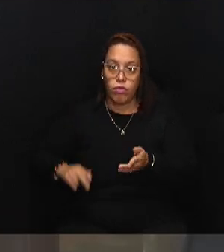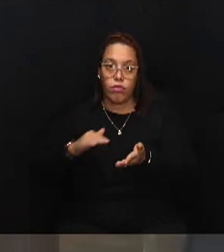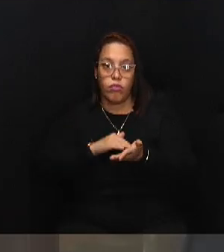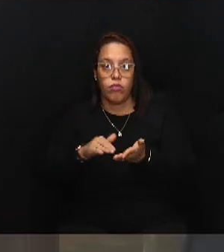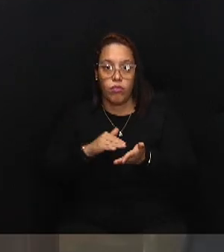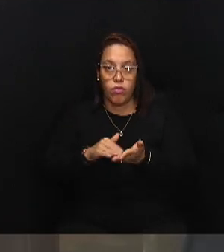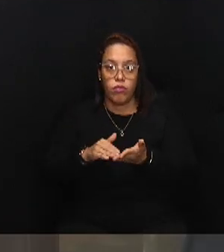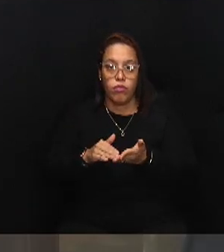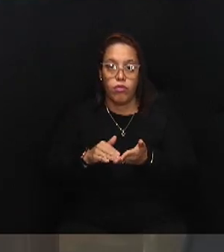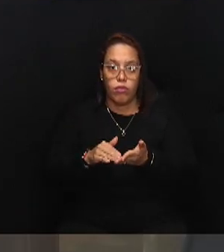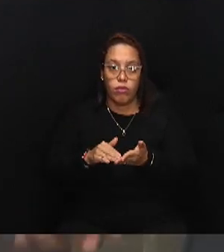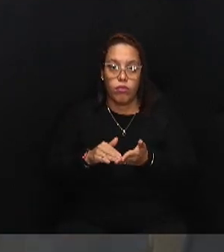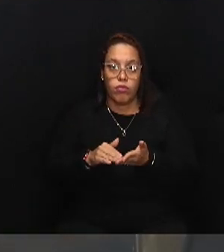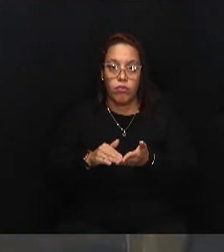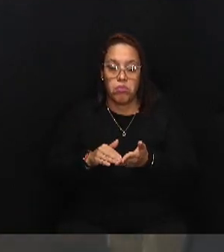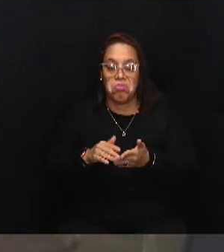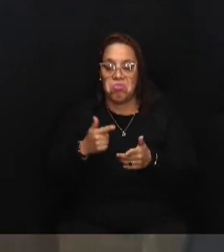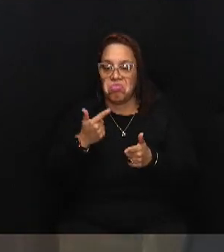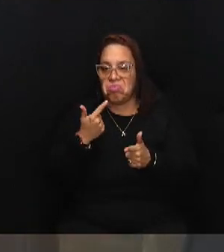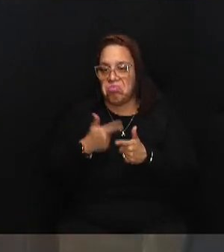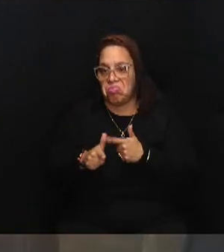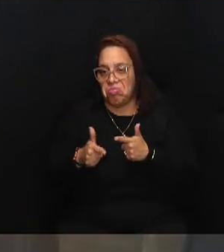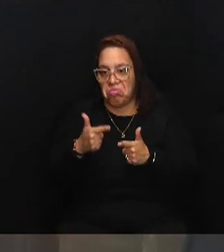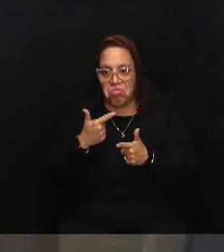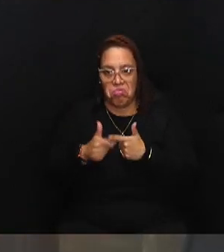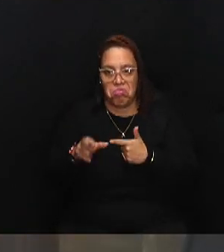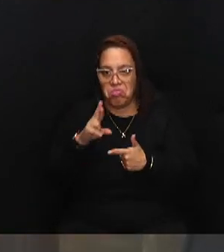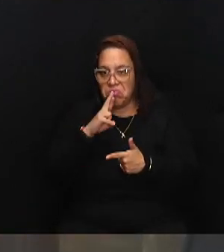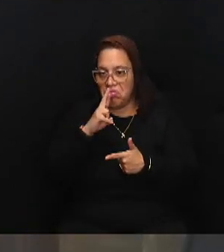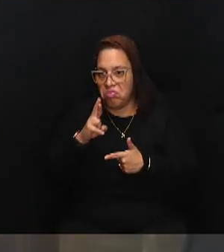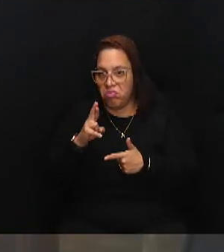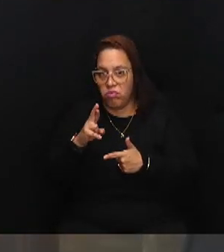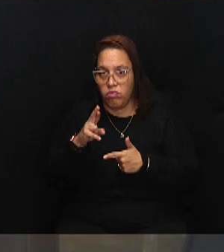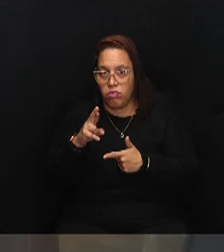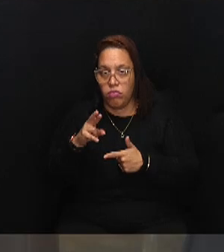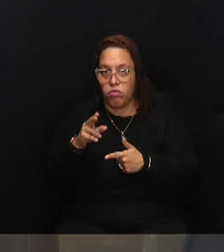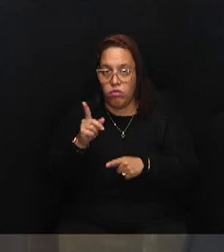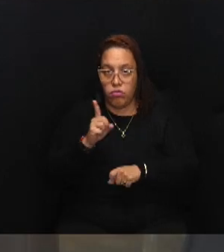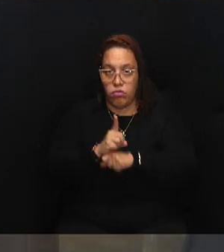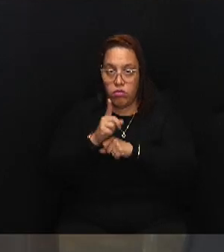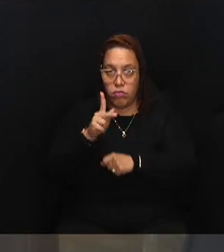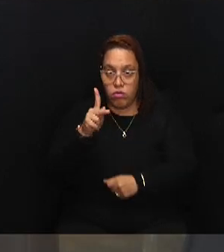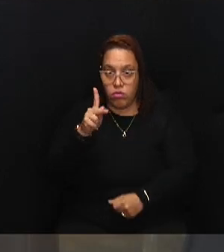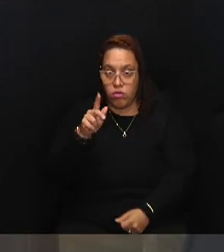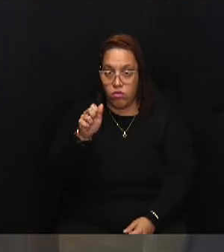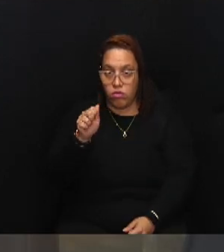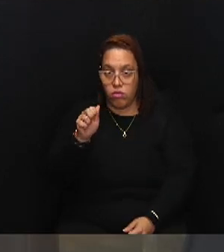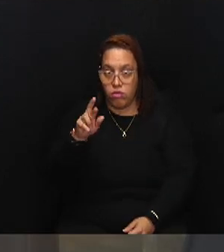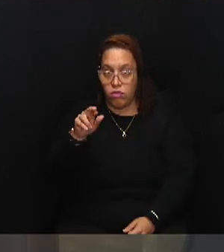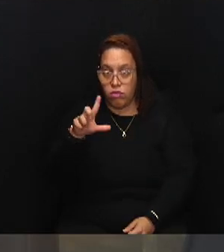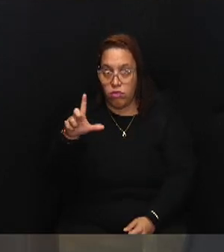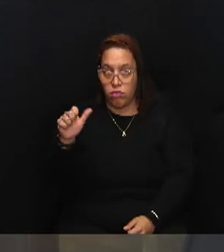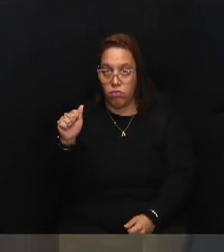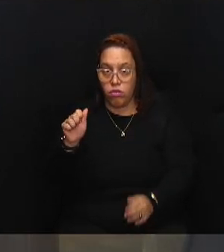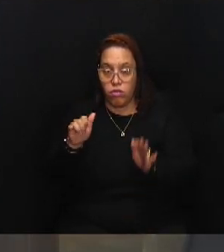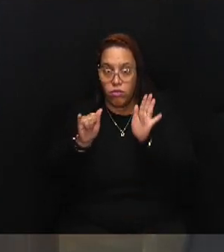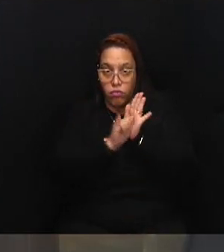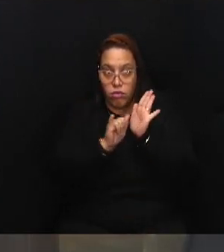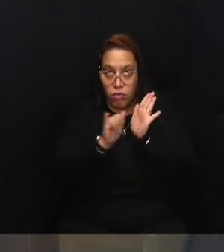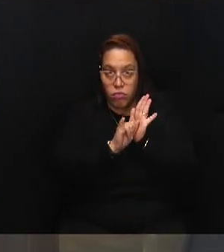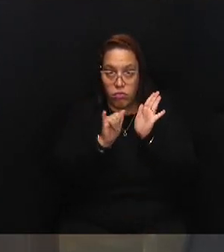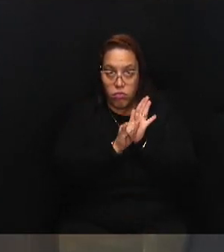de onde, e não resolveu nada. E se a doutora Carla não publicar um edital, ou